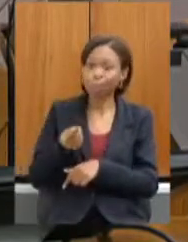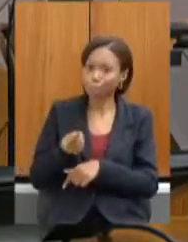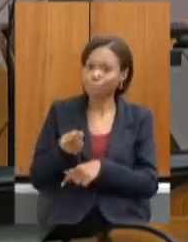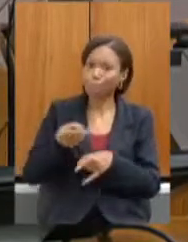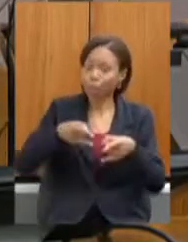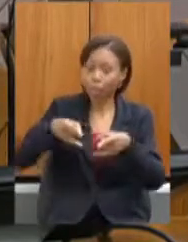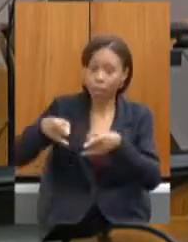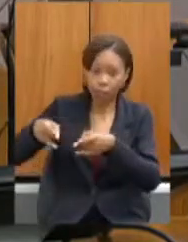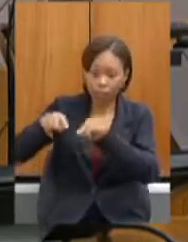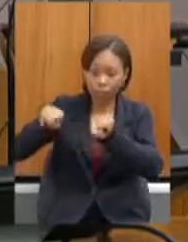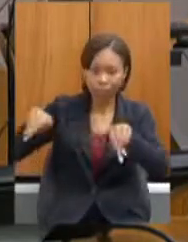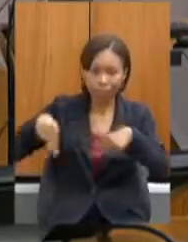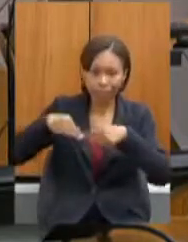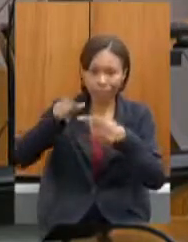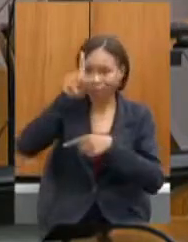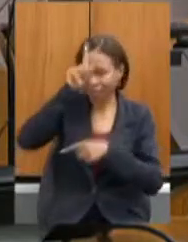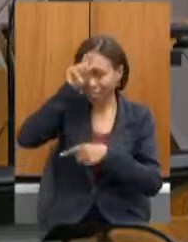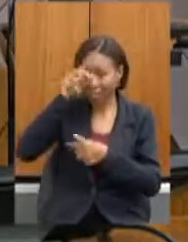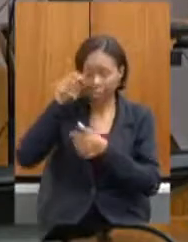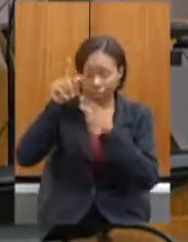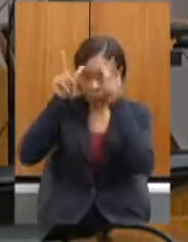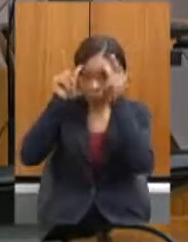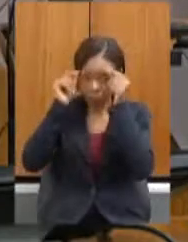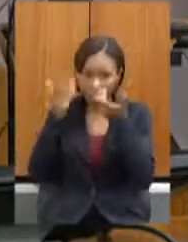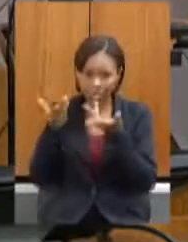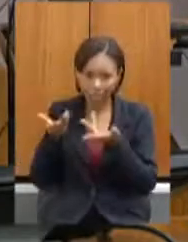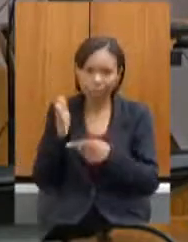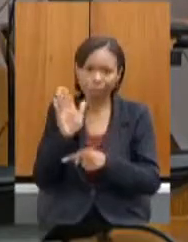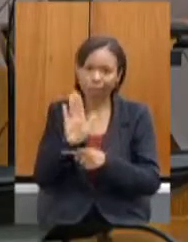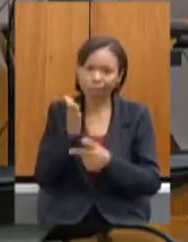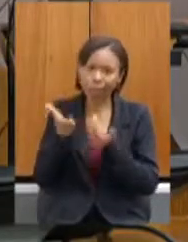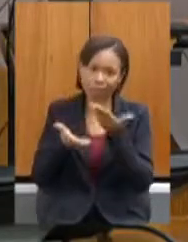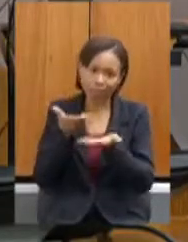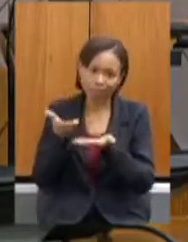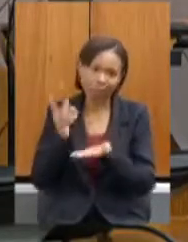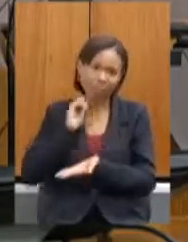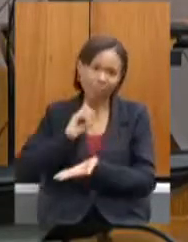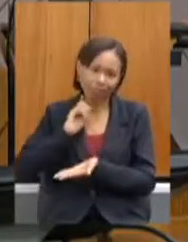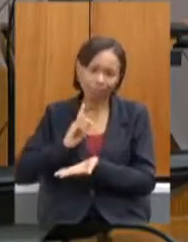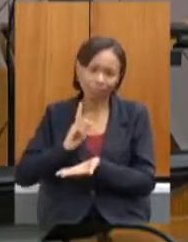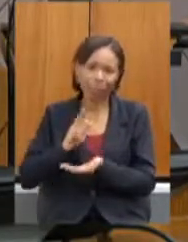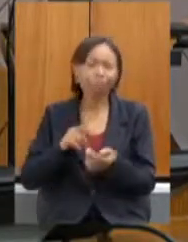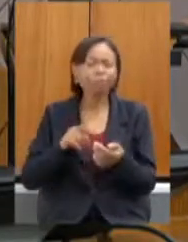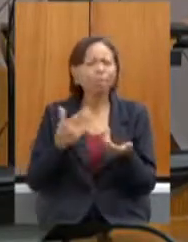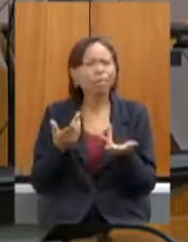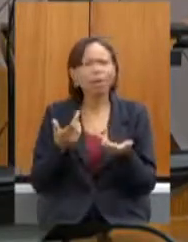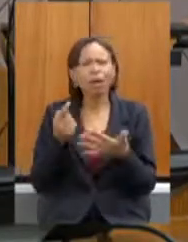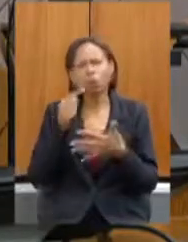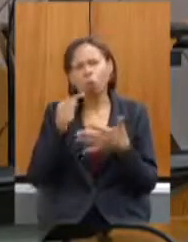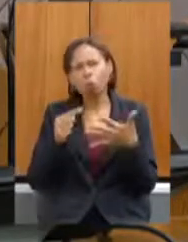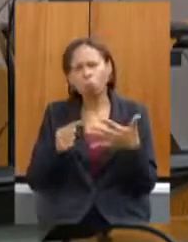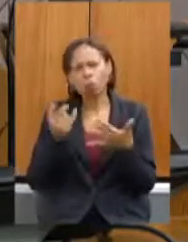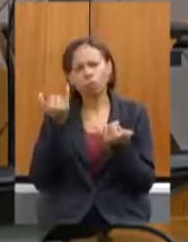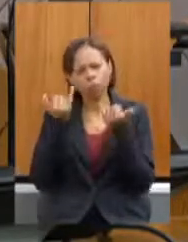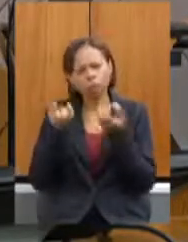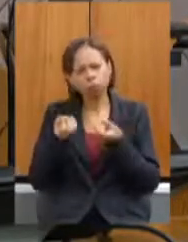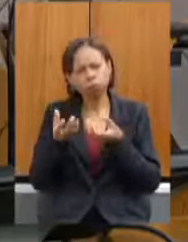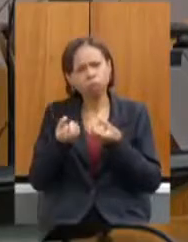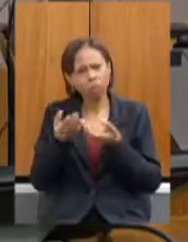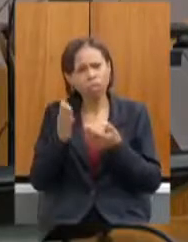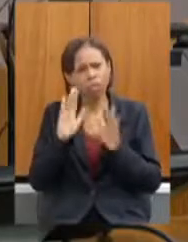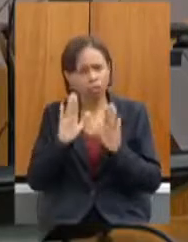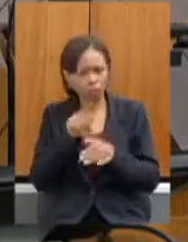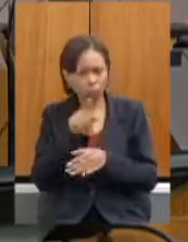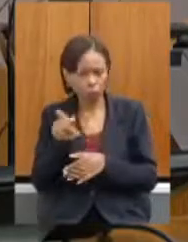para atender os mineiros o cabelo e aqui eu queria inclusive colocar mais algum alguns dados que são de conhecimento